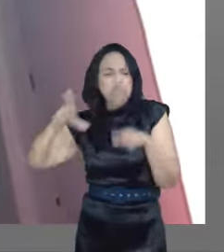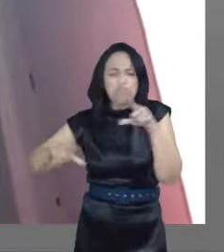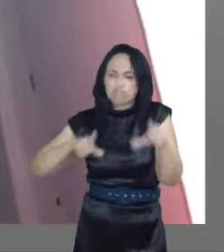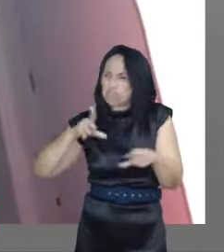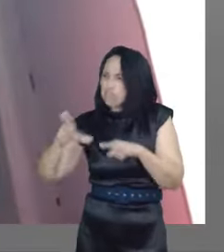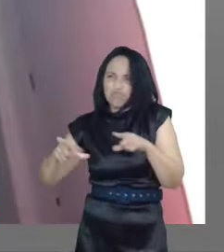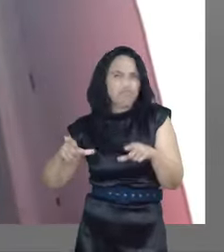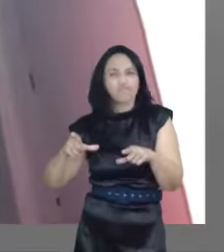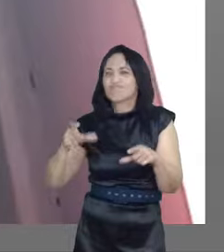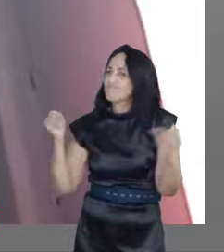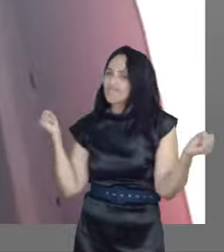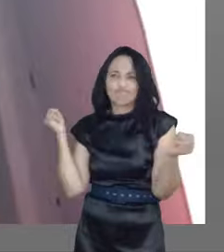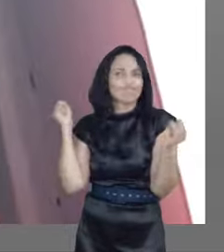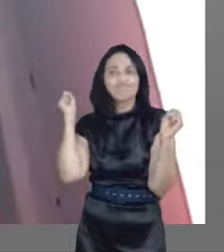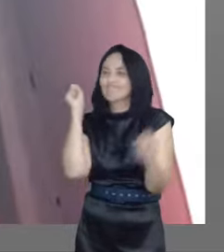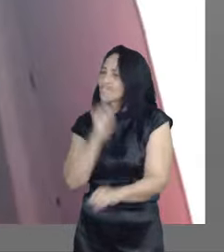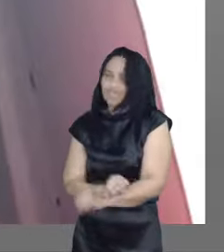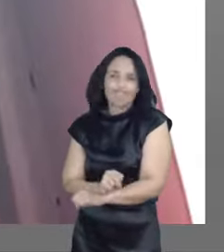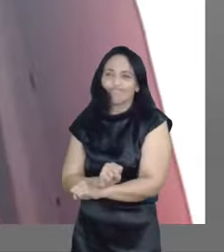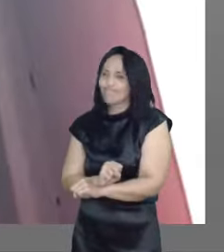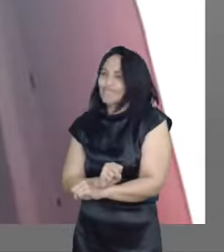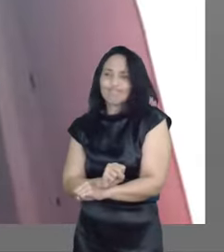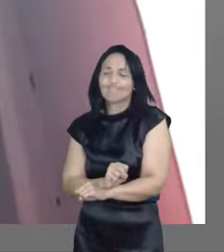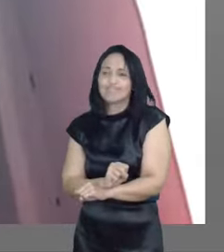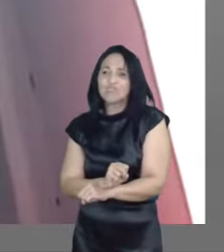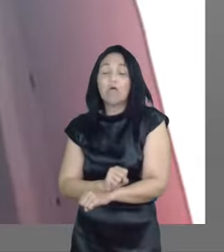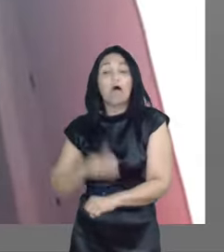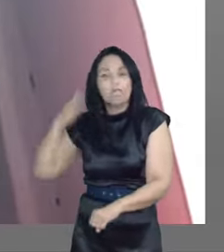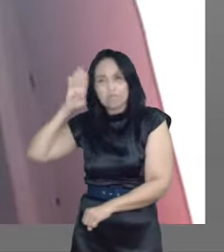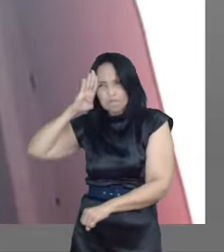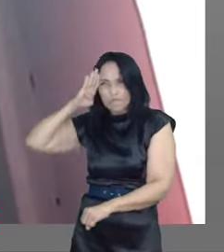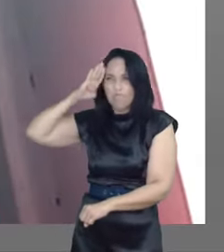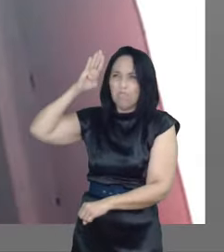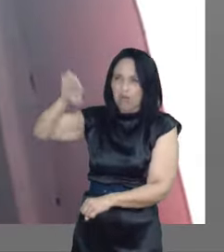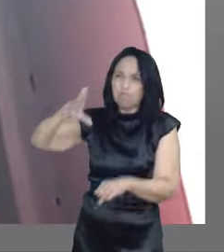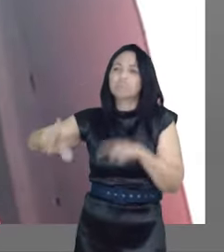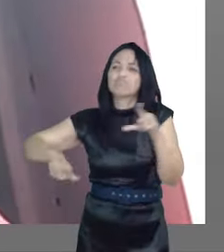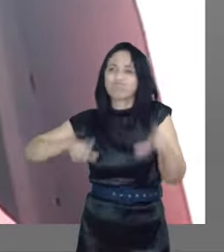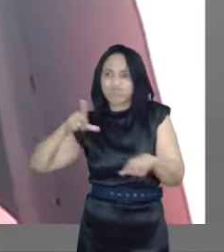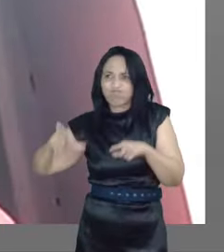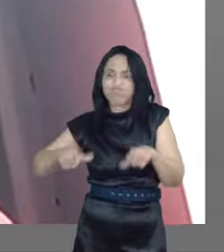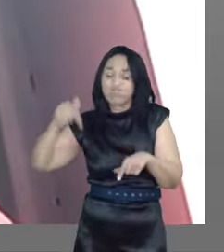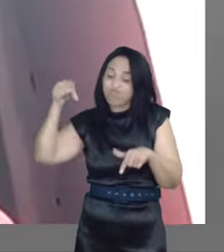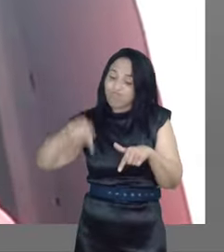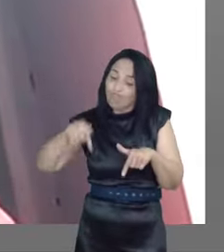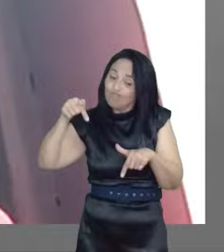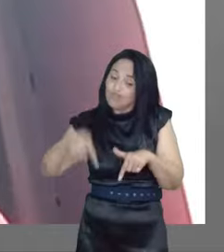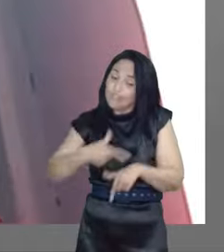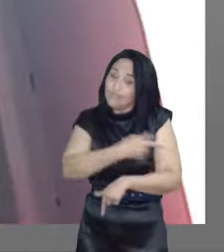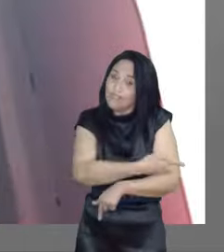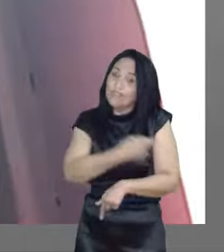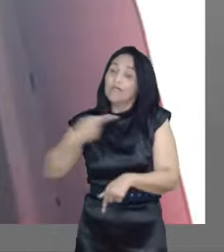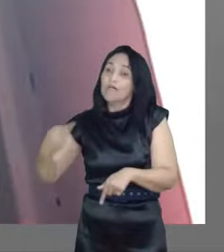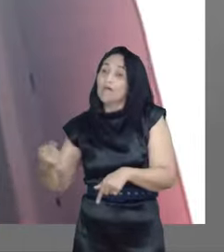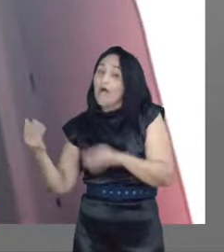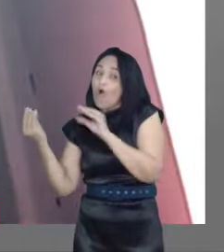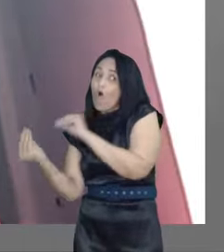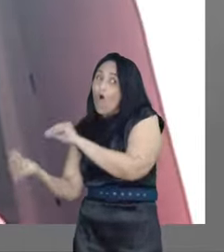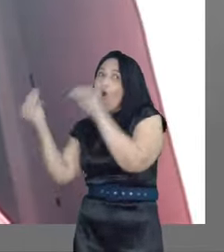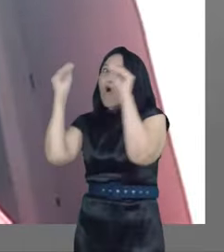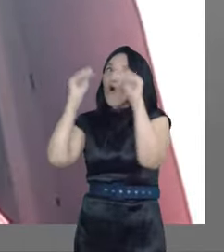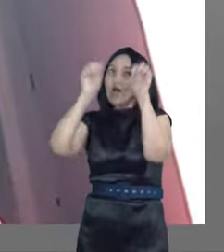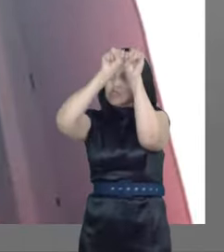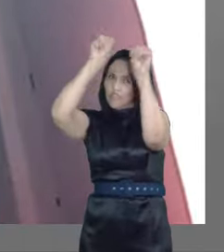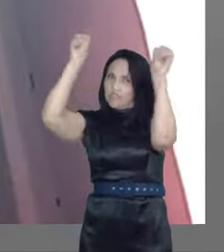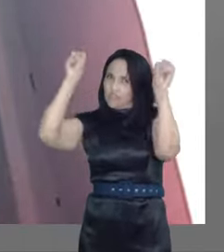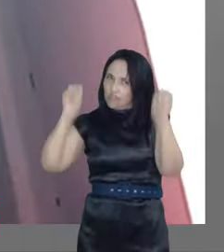acabaram. E a principal tarefa desta semana é colocar no sistema do PT, lá